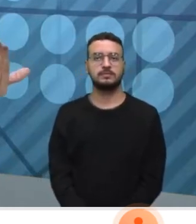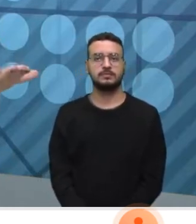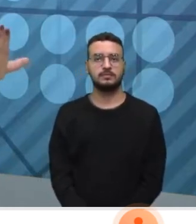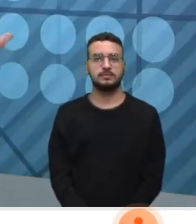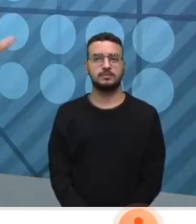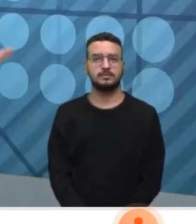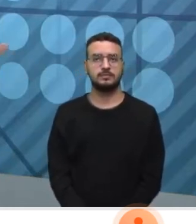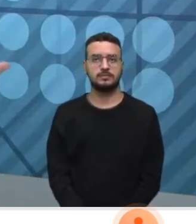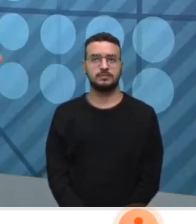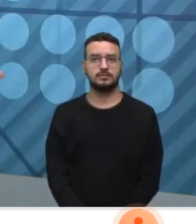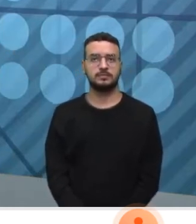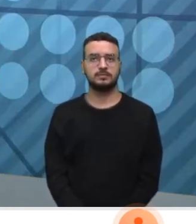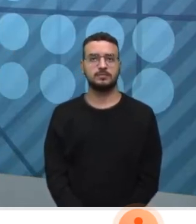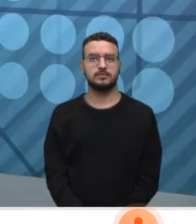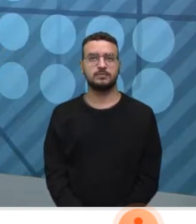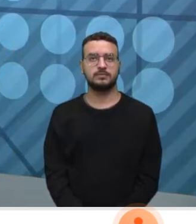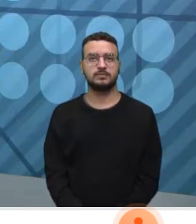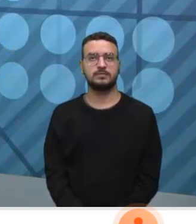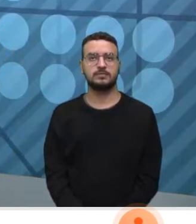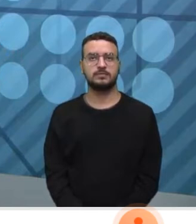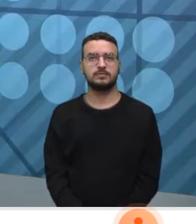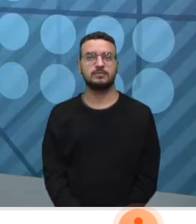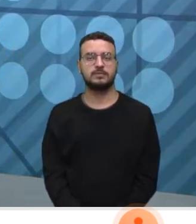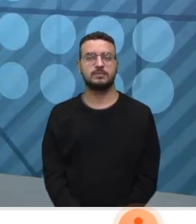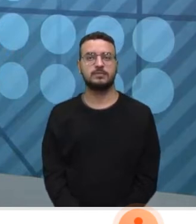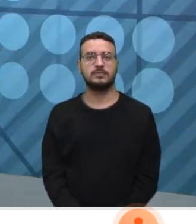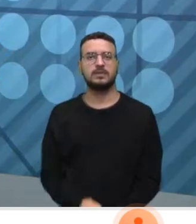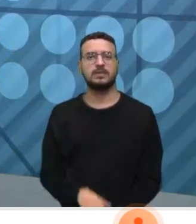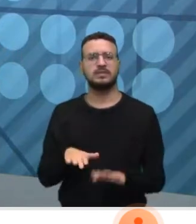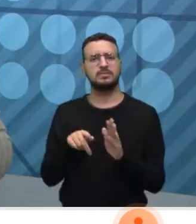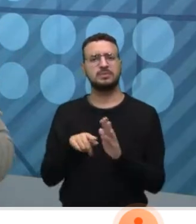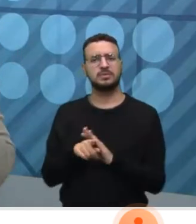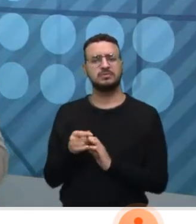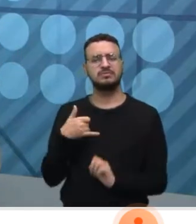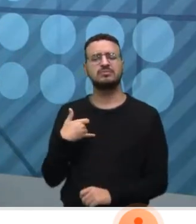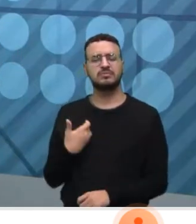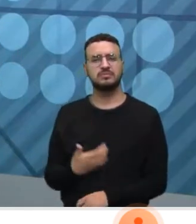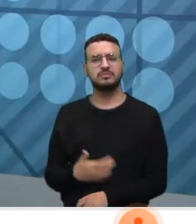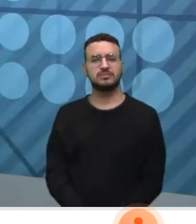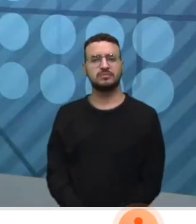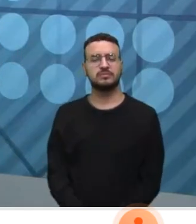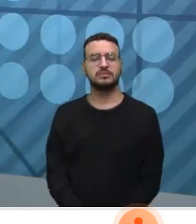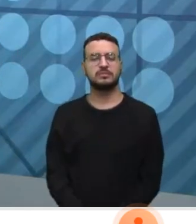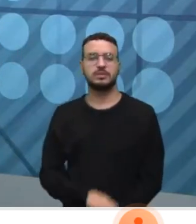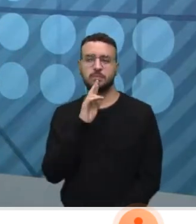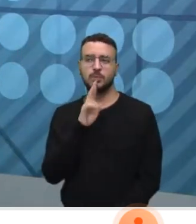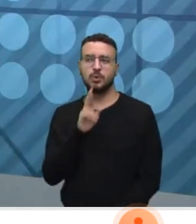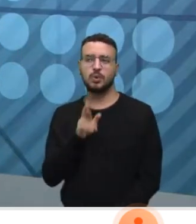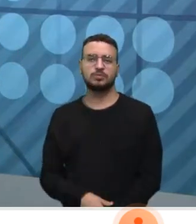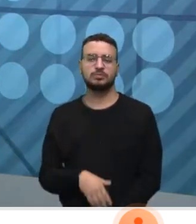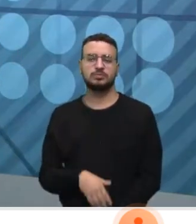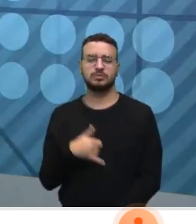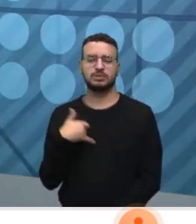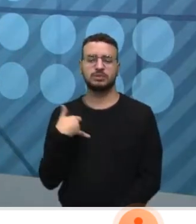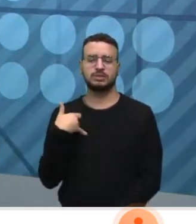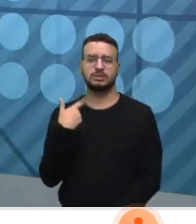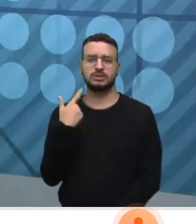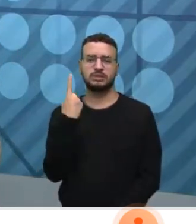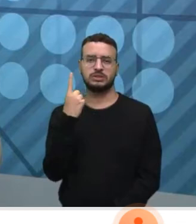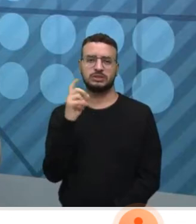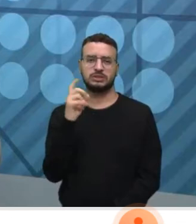jovem, novo. A gente pergunta assim, nossa, quantos anos você tem? Ele fala, tenho 15 anos.